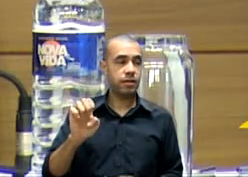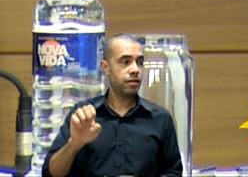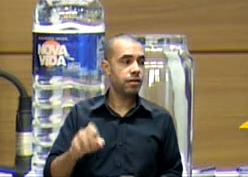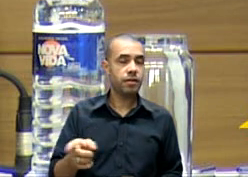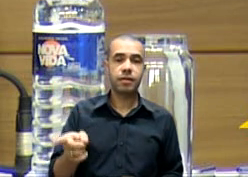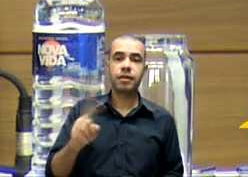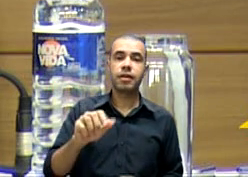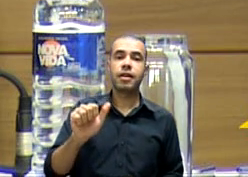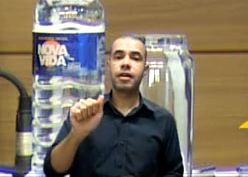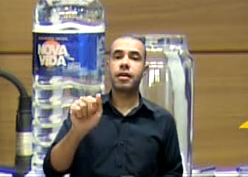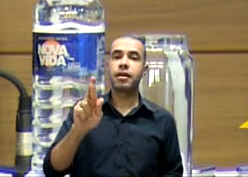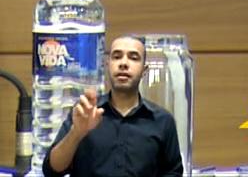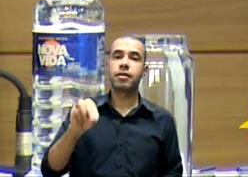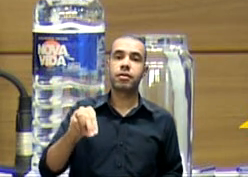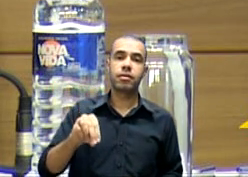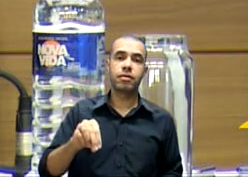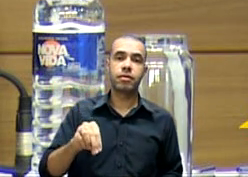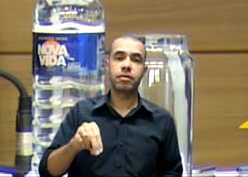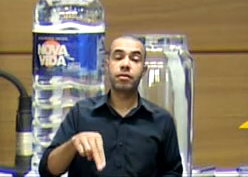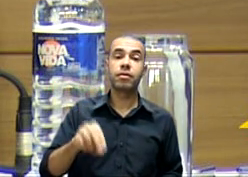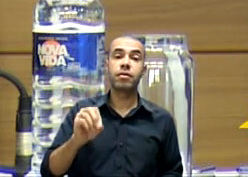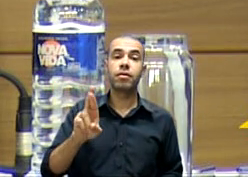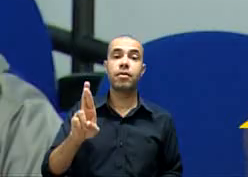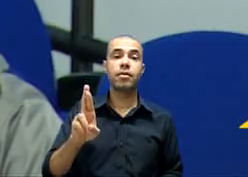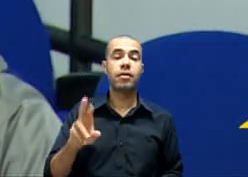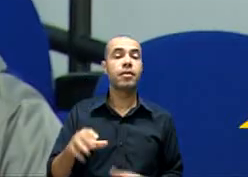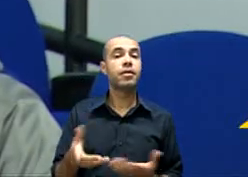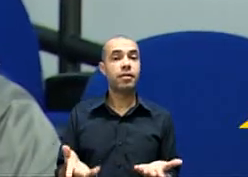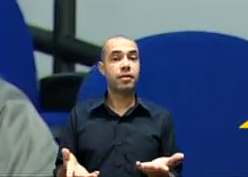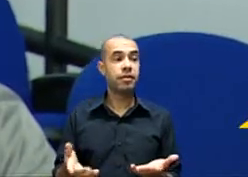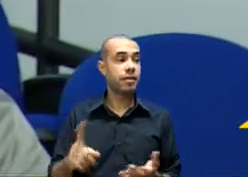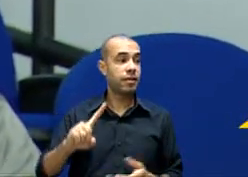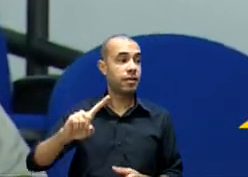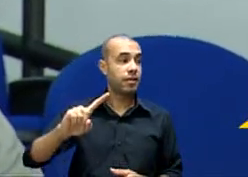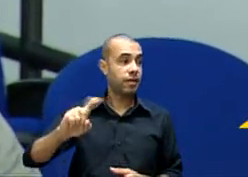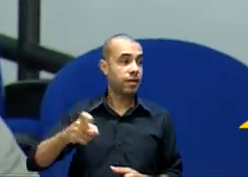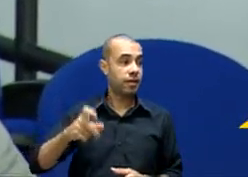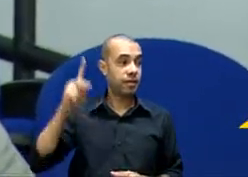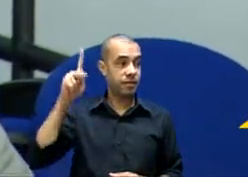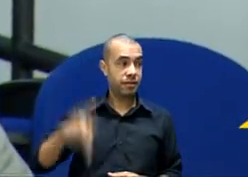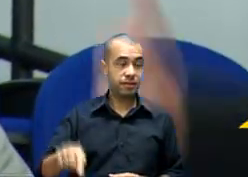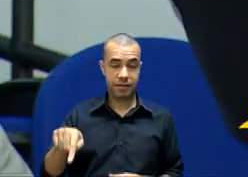Pereira, ex-vereador, também presente aqui no plenário da Câmara. Arnô, seja bem-vindo aí.